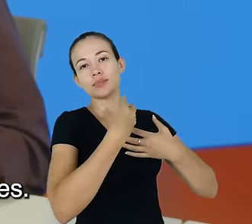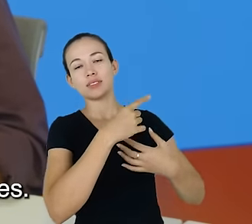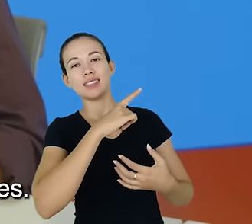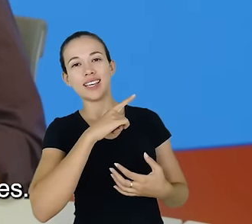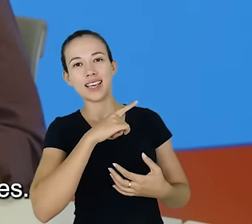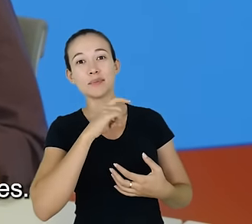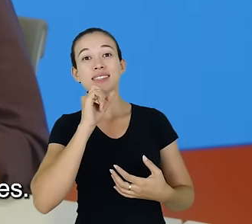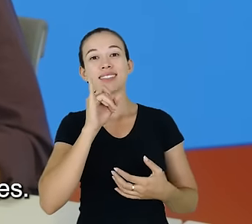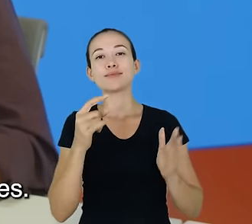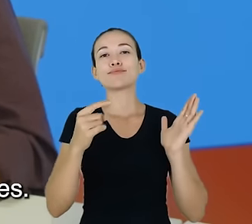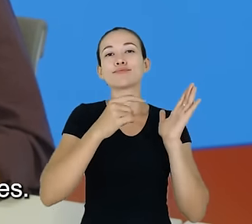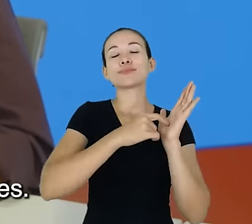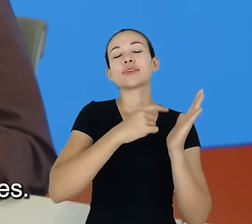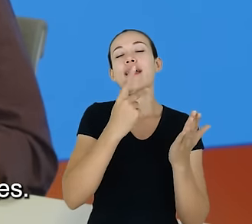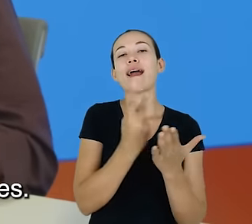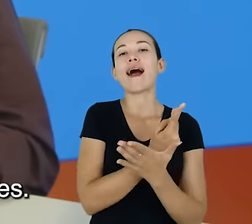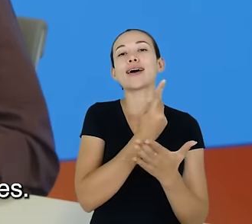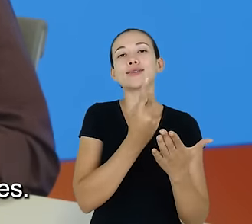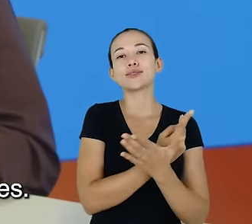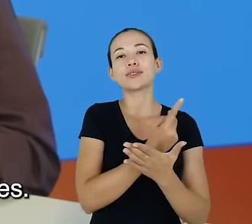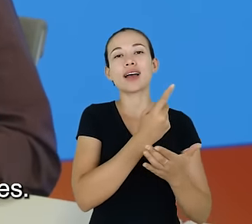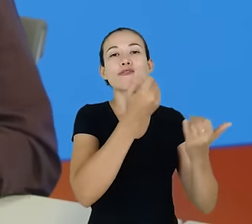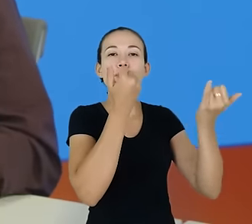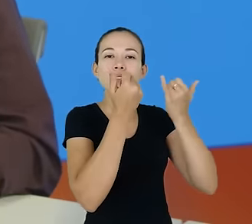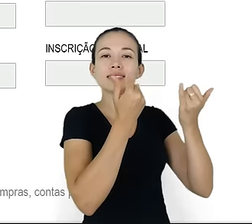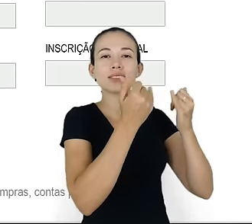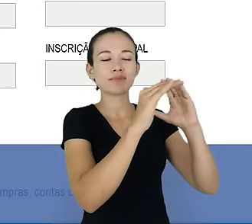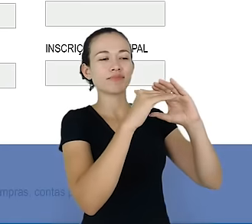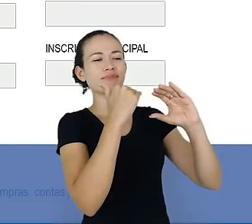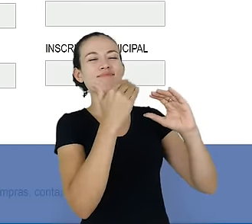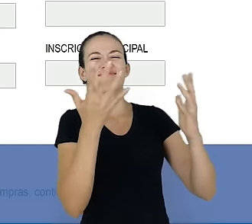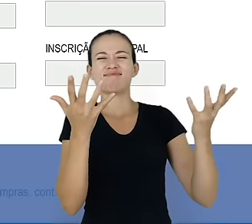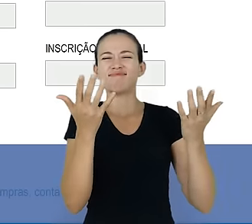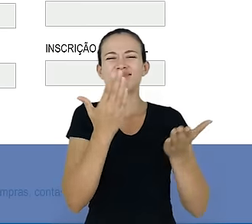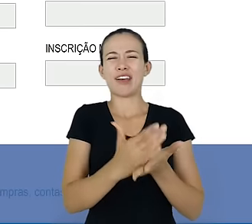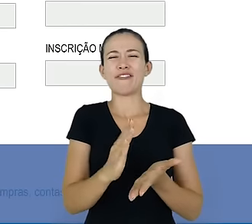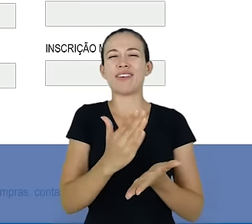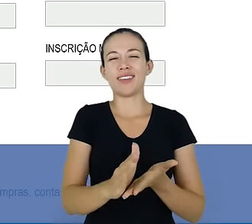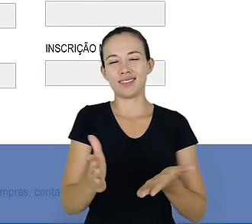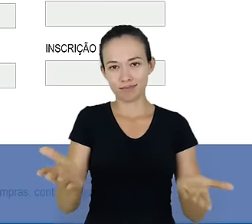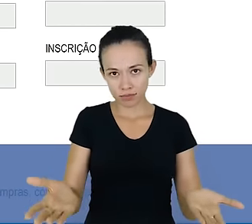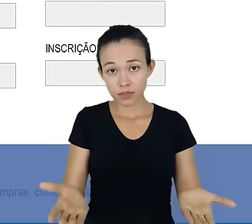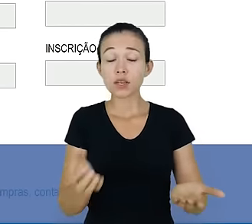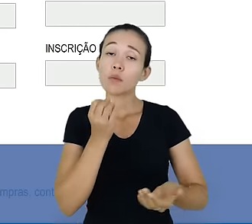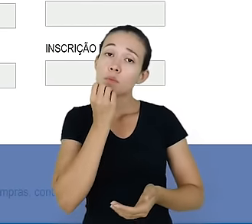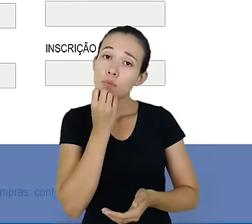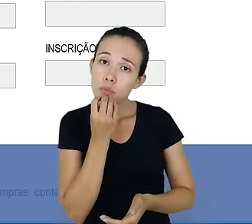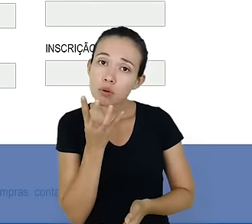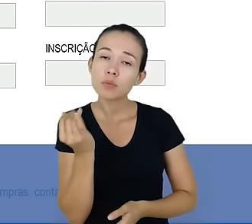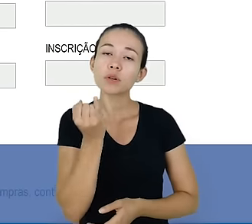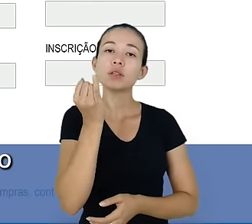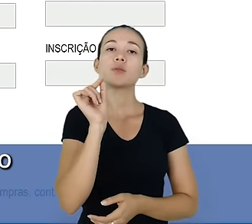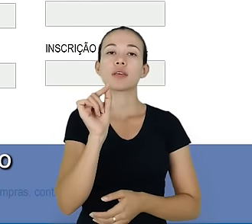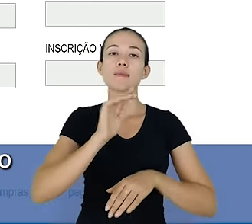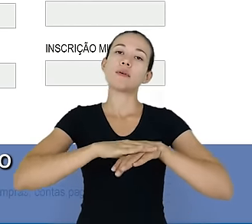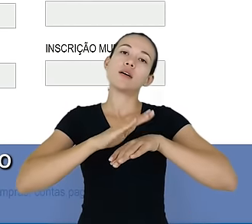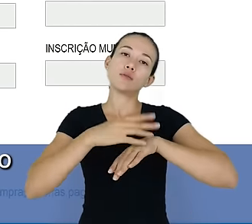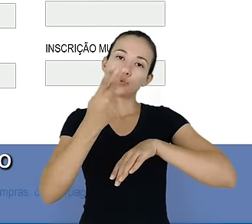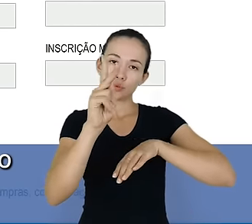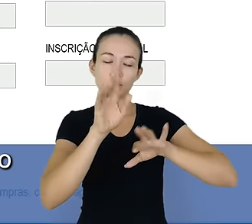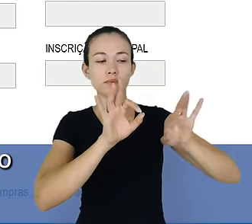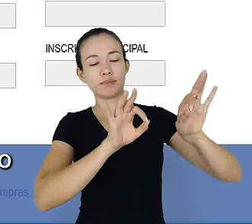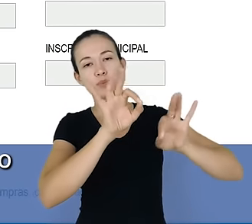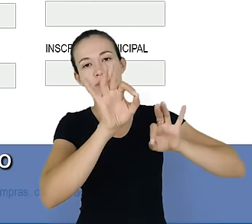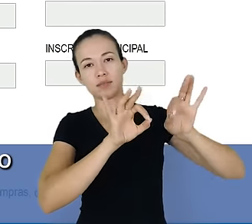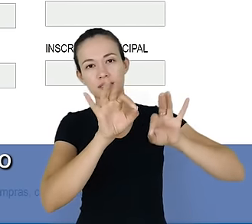ver contigo então por isso que é você faça os ajustes e eu tenho tenho dito estou falando sobre isso aqui especificamente porque às vezes o